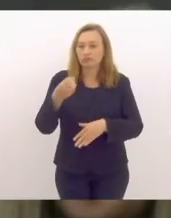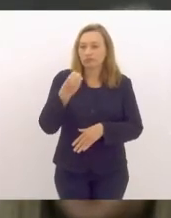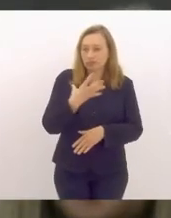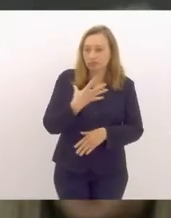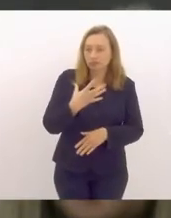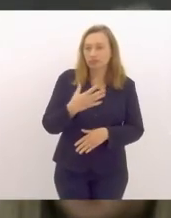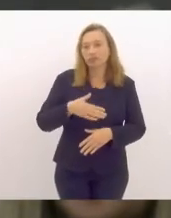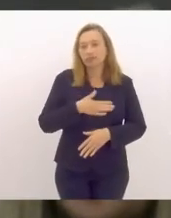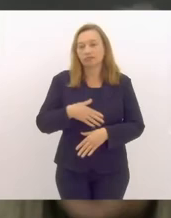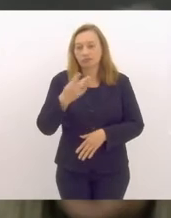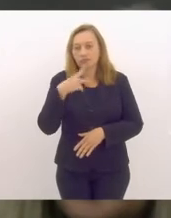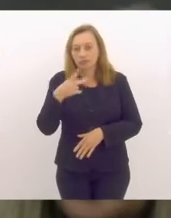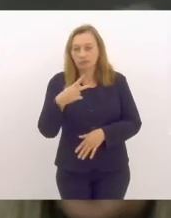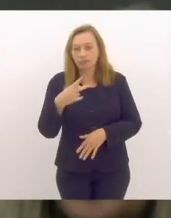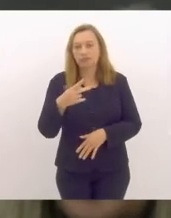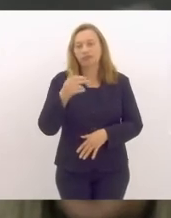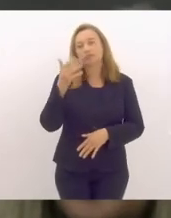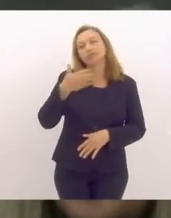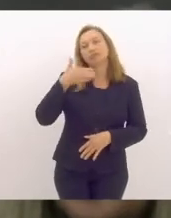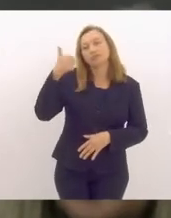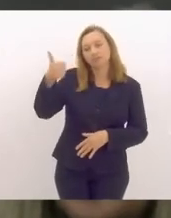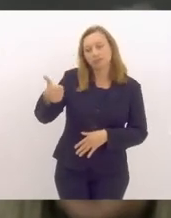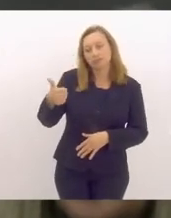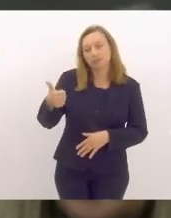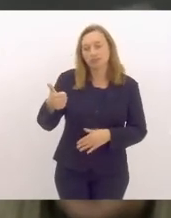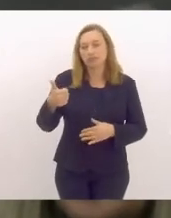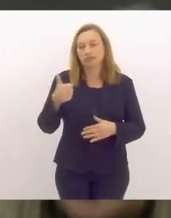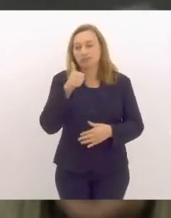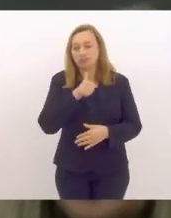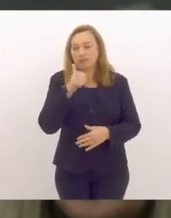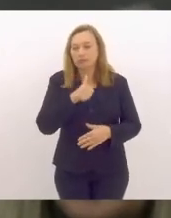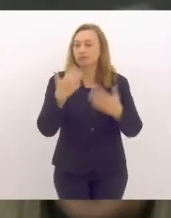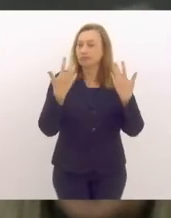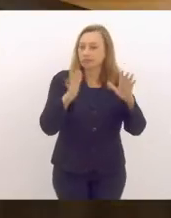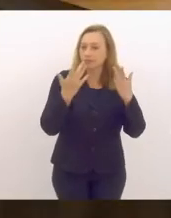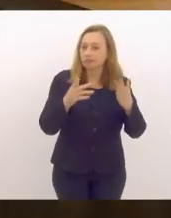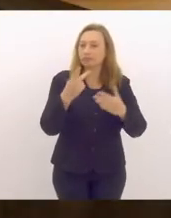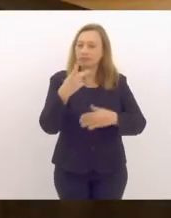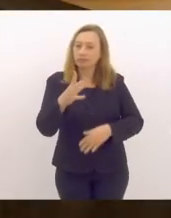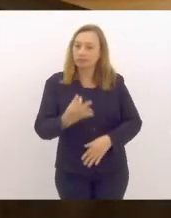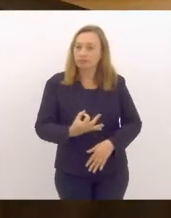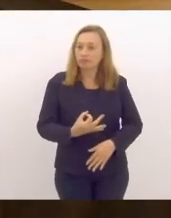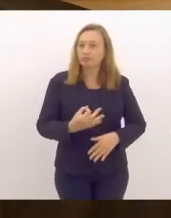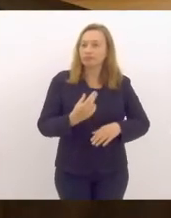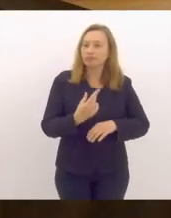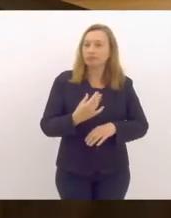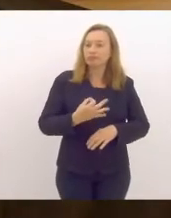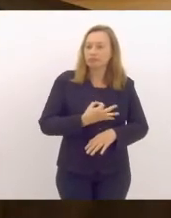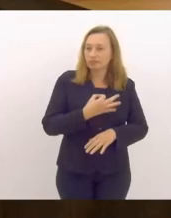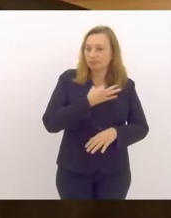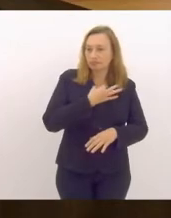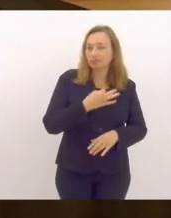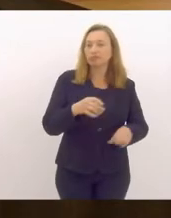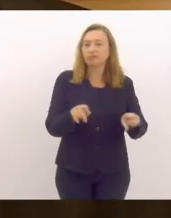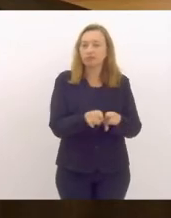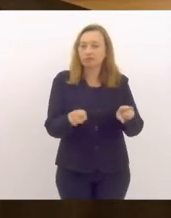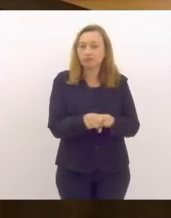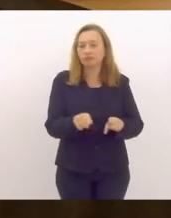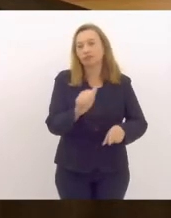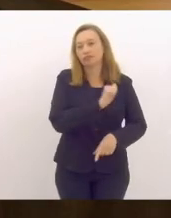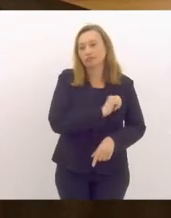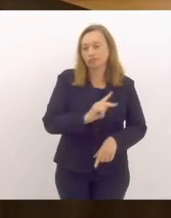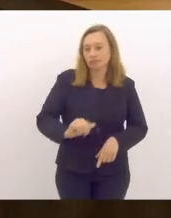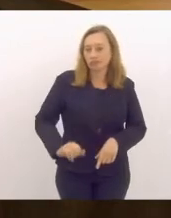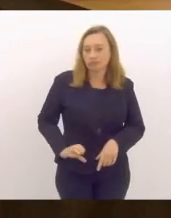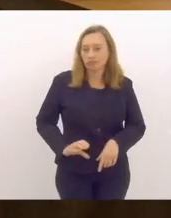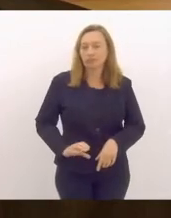Então, parabéns pela sua medalha e parabéns ao presidente André Siciliano pela iniciativa, pedindo